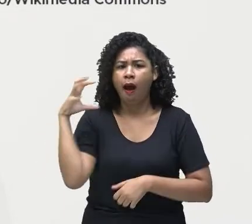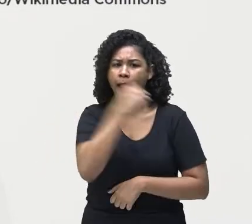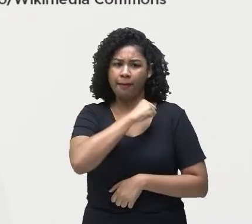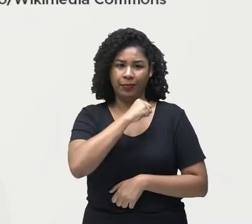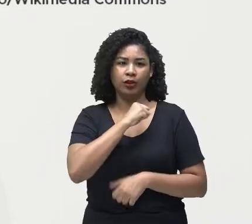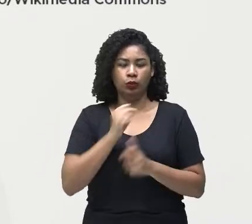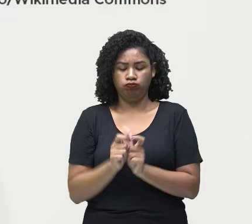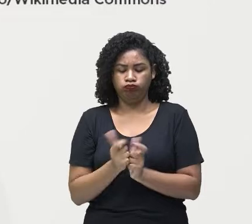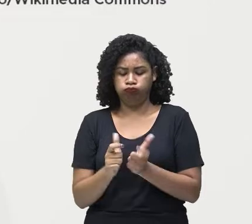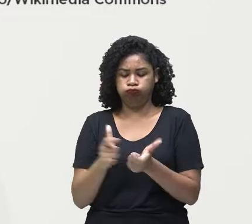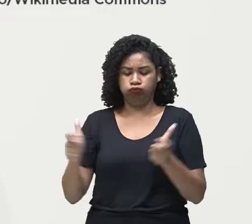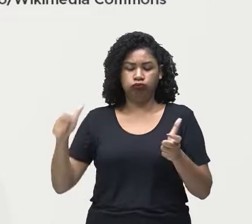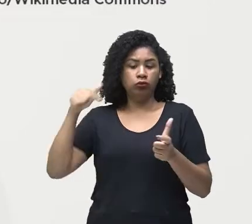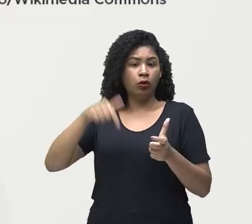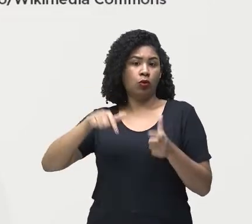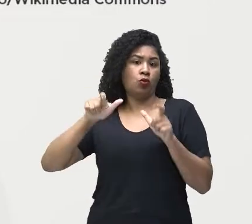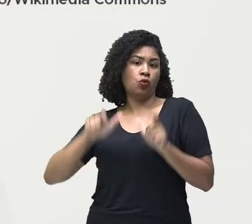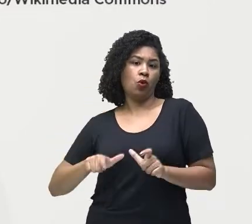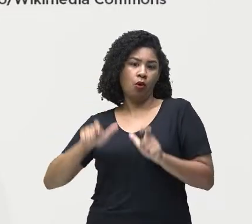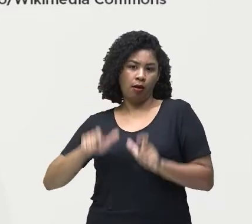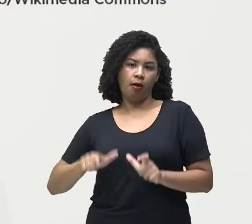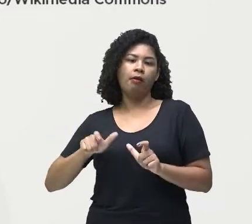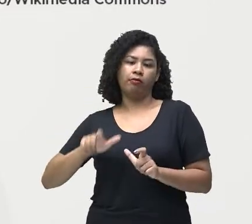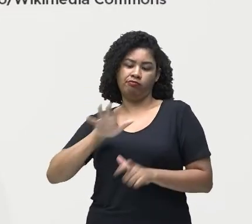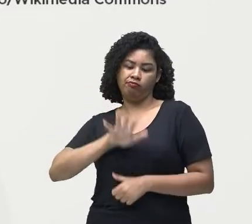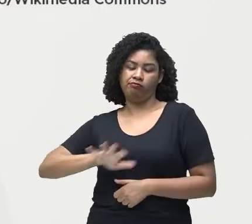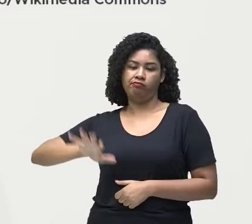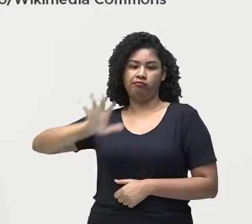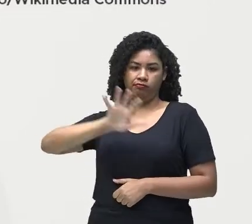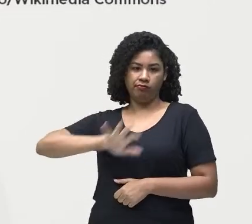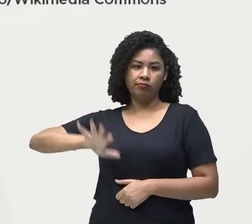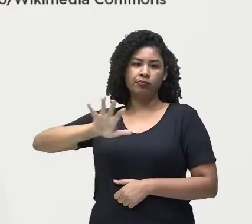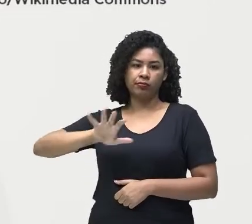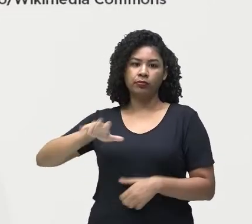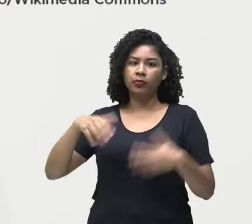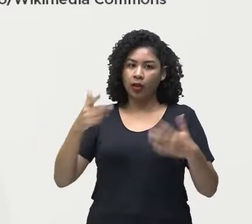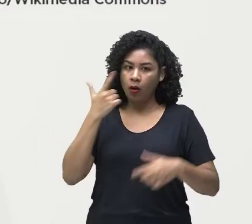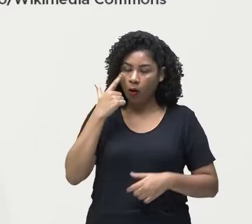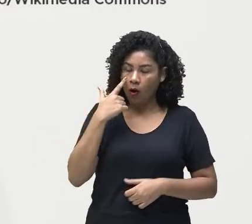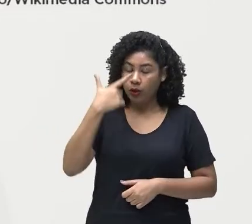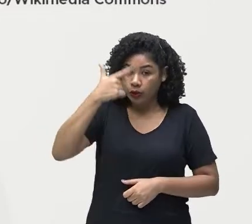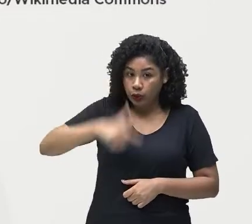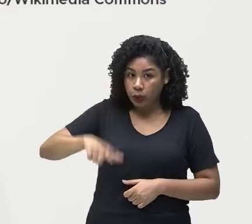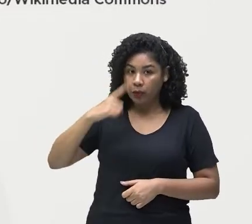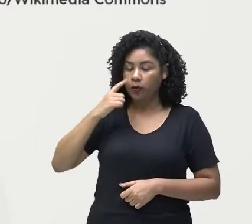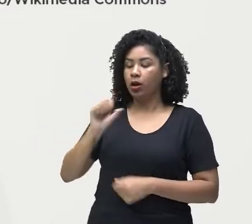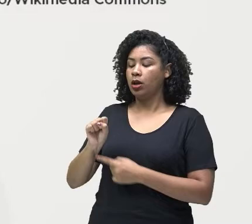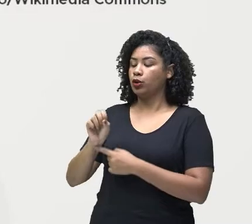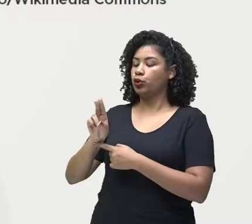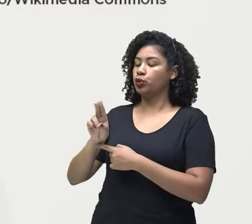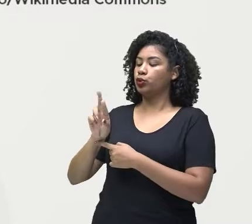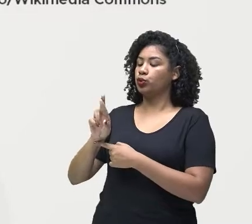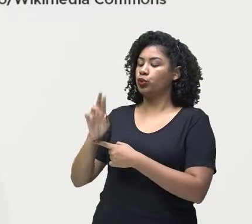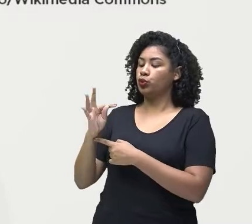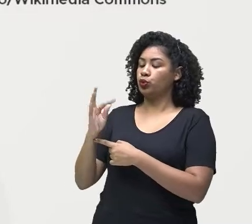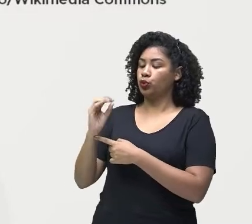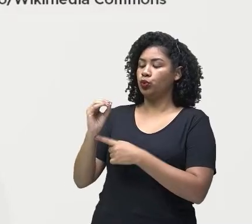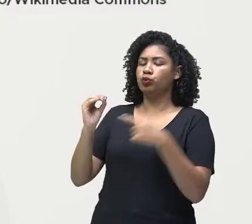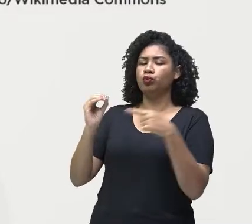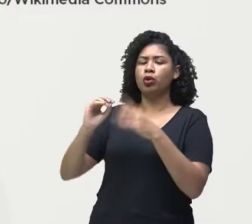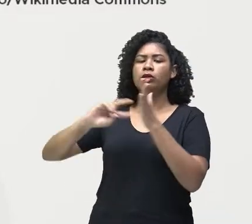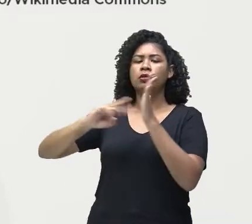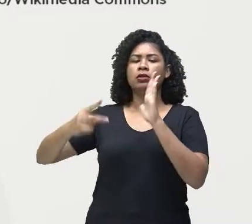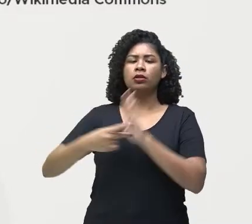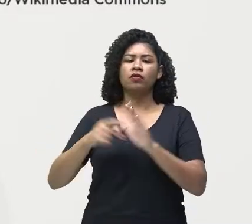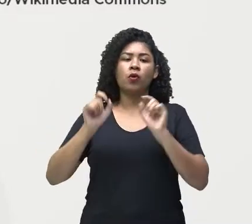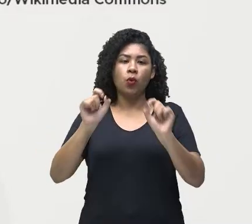doença em uma determinada região. Então, novamente, um surto é um aumento